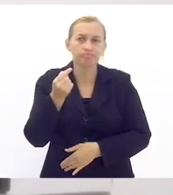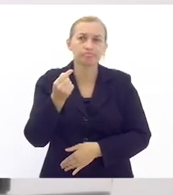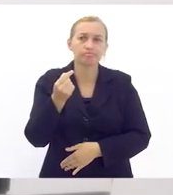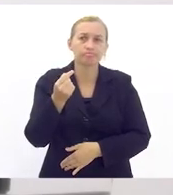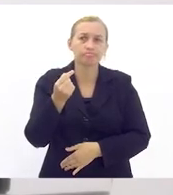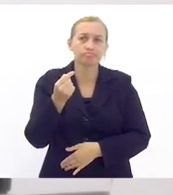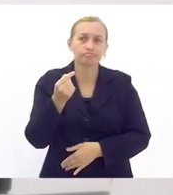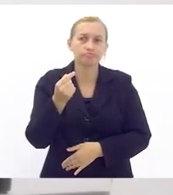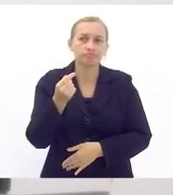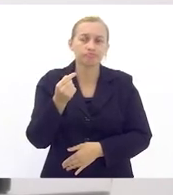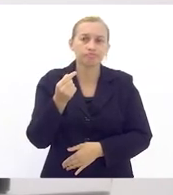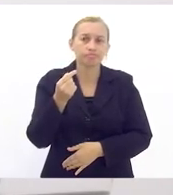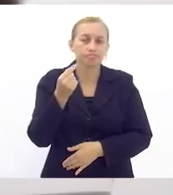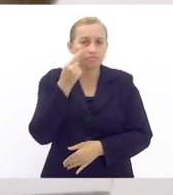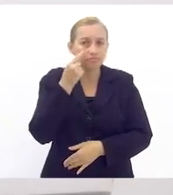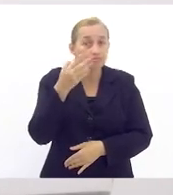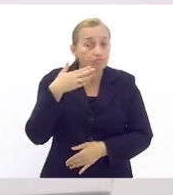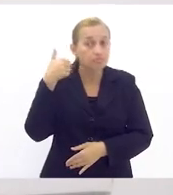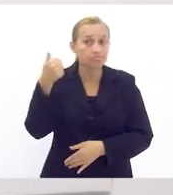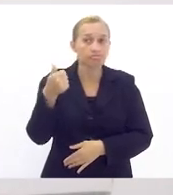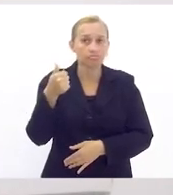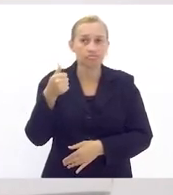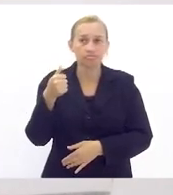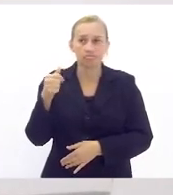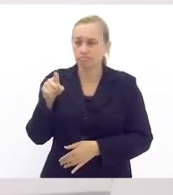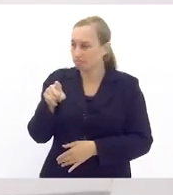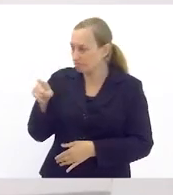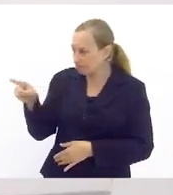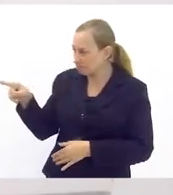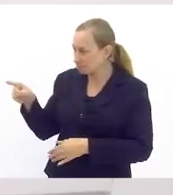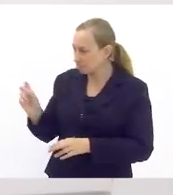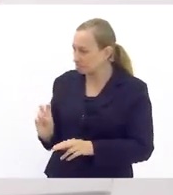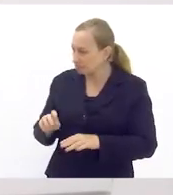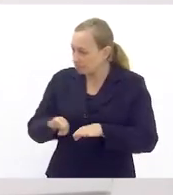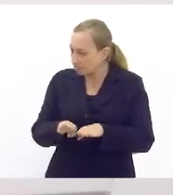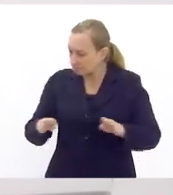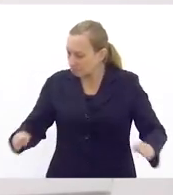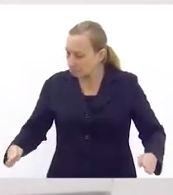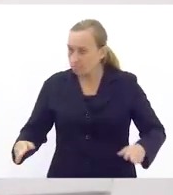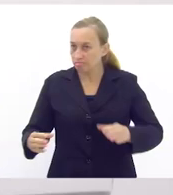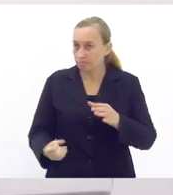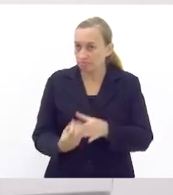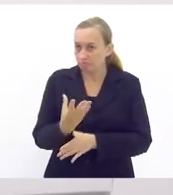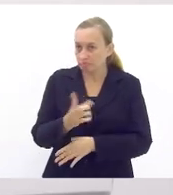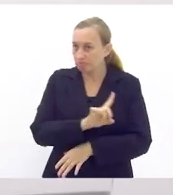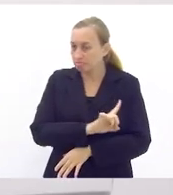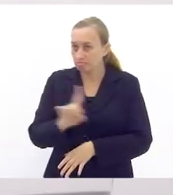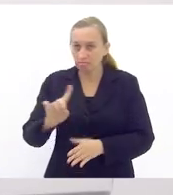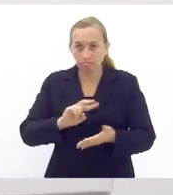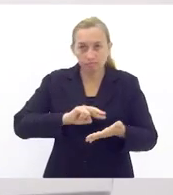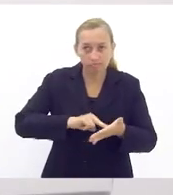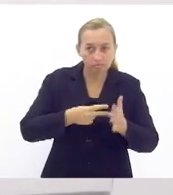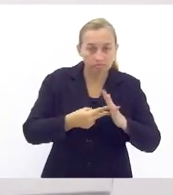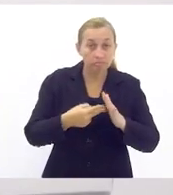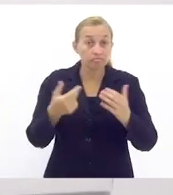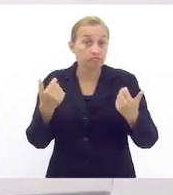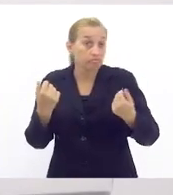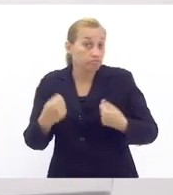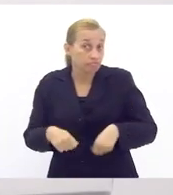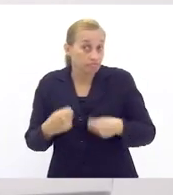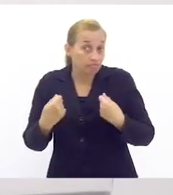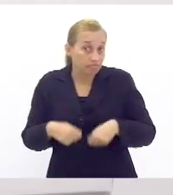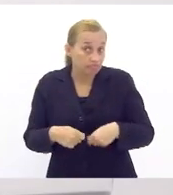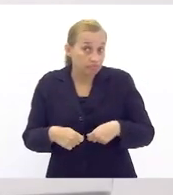reconstruiu o pensamento essa forma que essa mesa foi construída não significa a necessidade